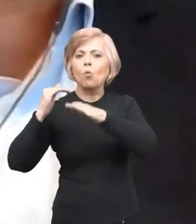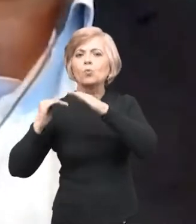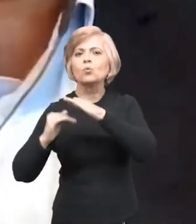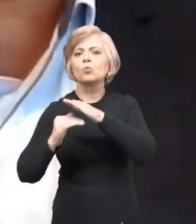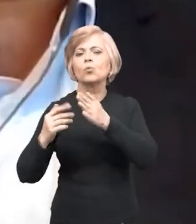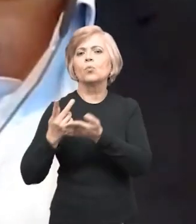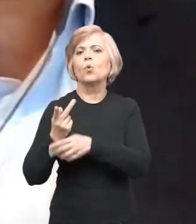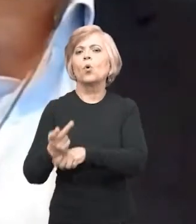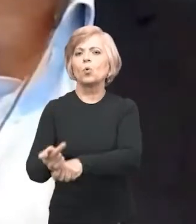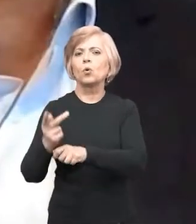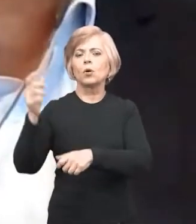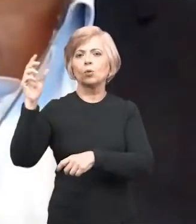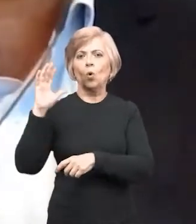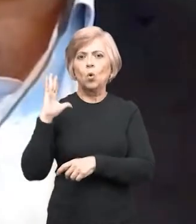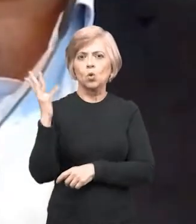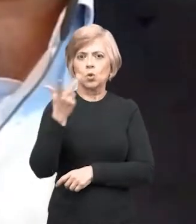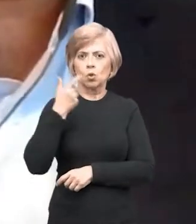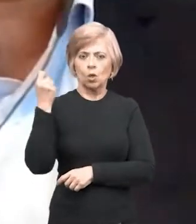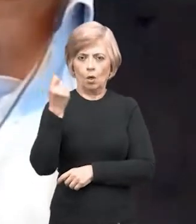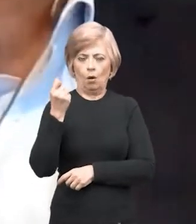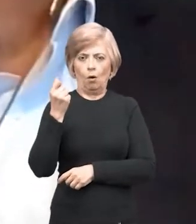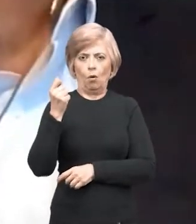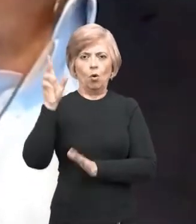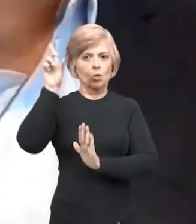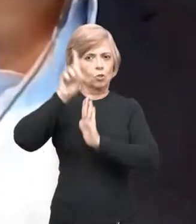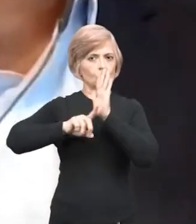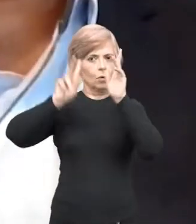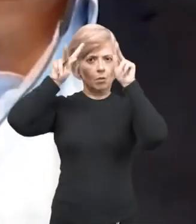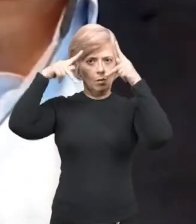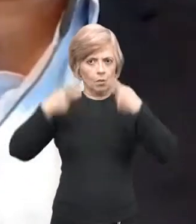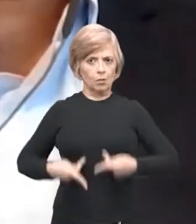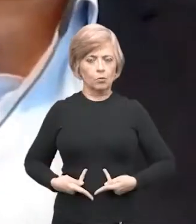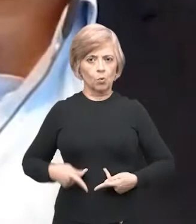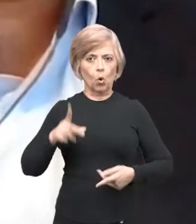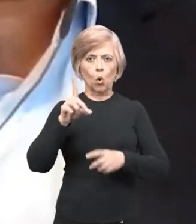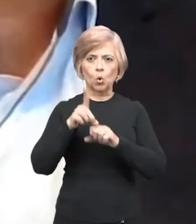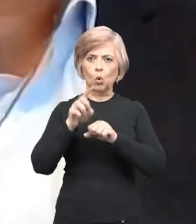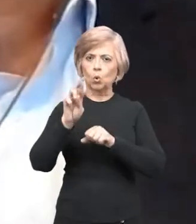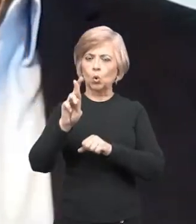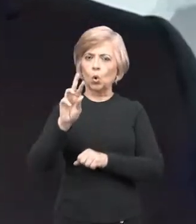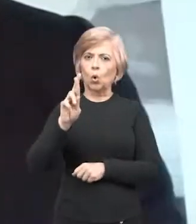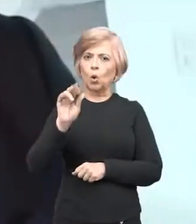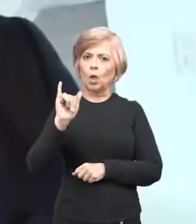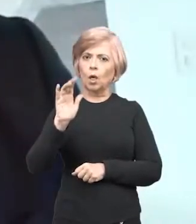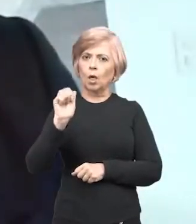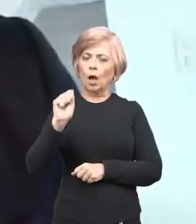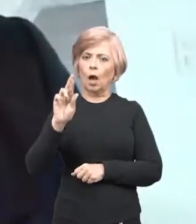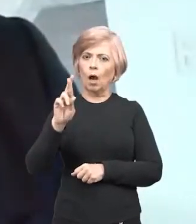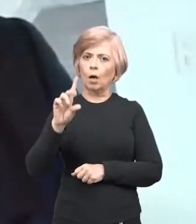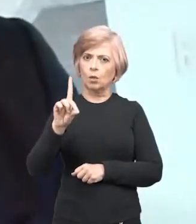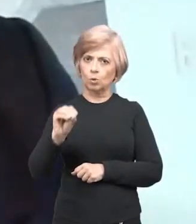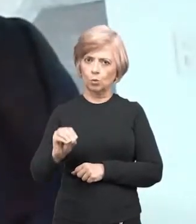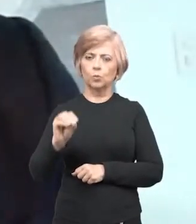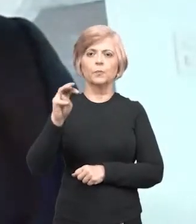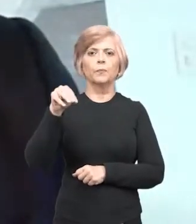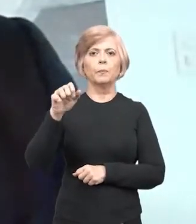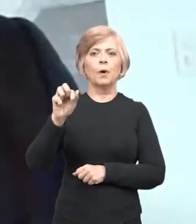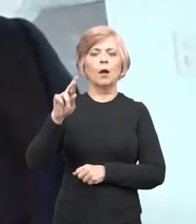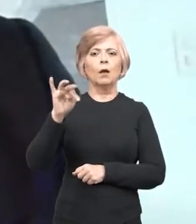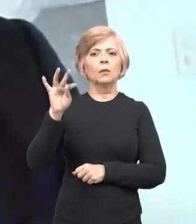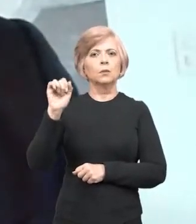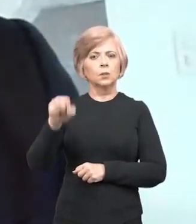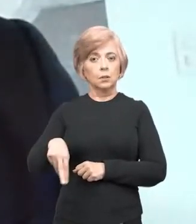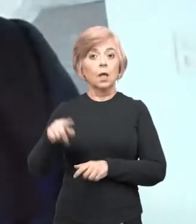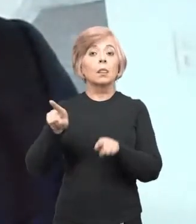Subprocurador-Geral de Assuntos Criminais e Direitos Humanos, que é o Dr. Ricardo Martins, que por sua vez está